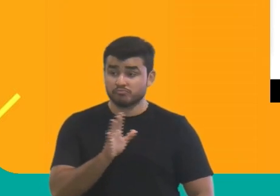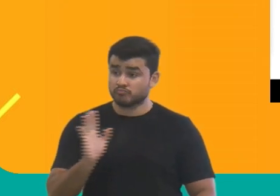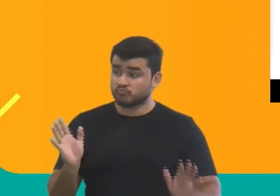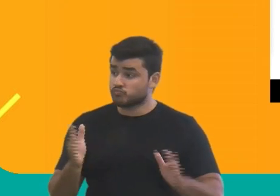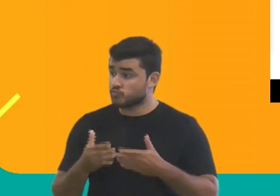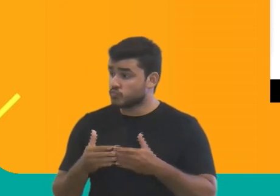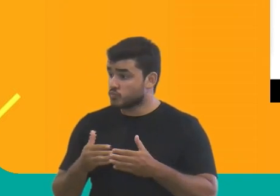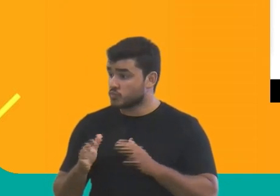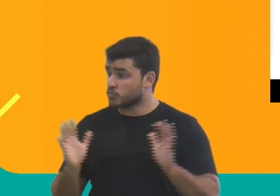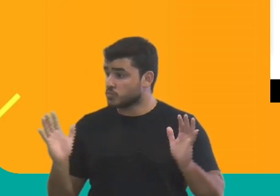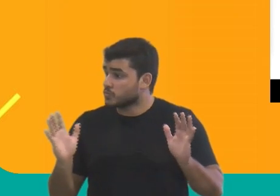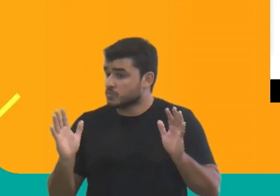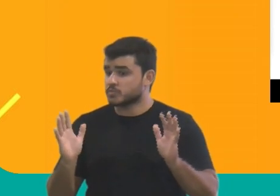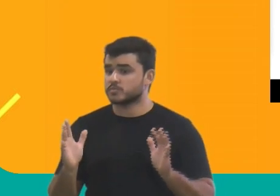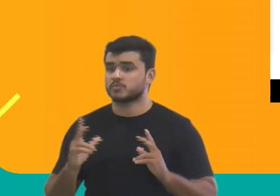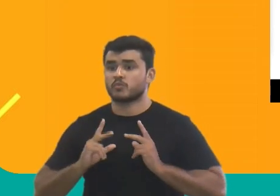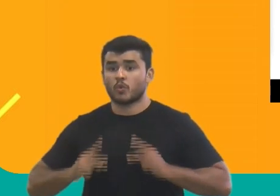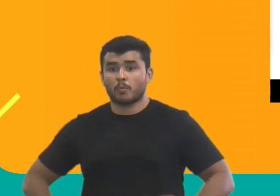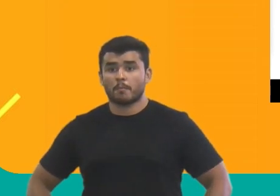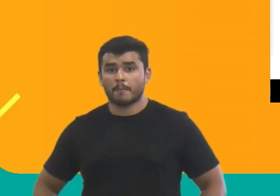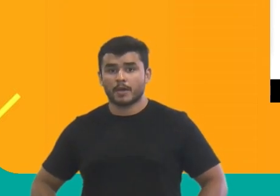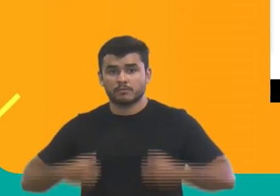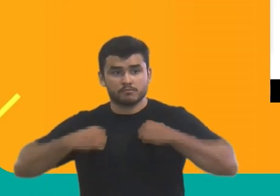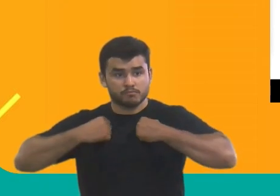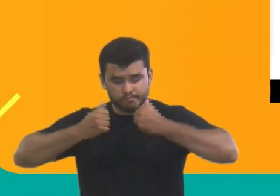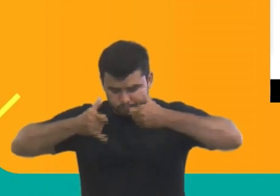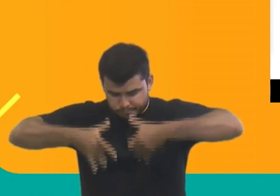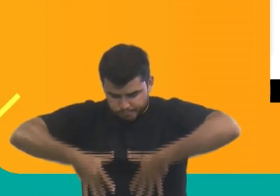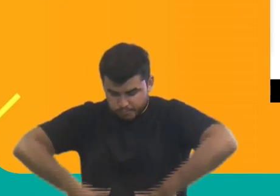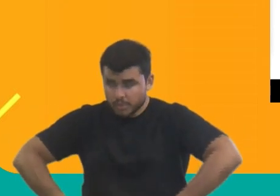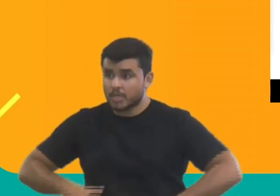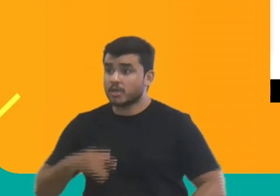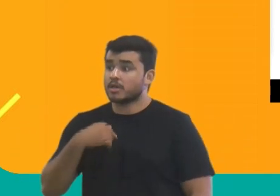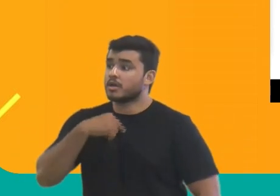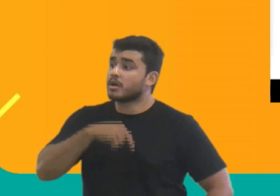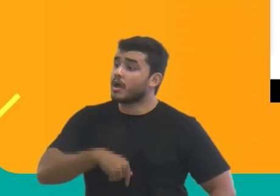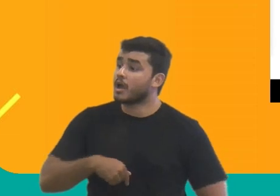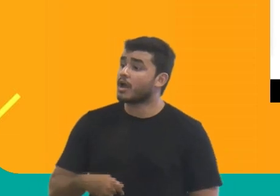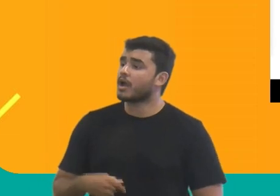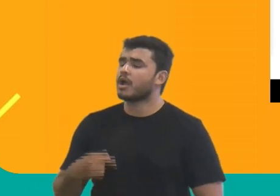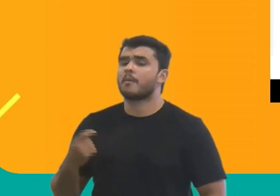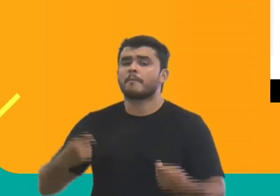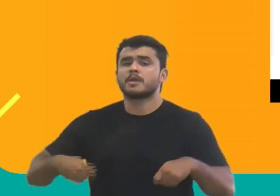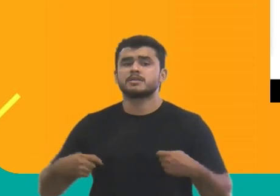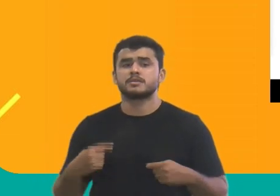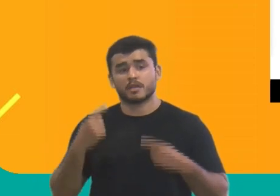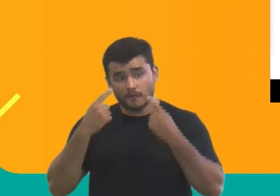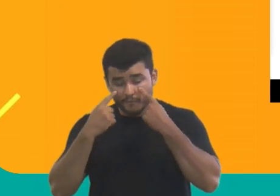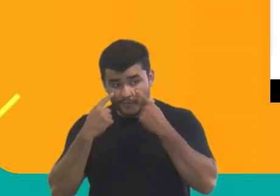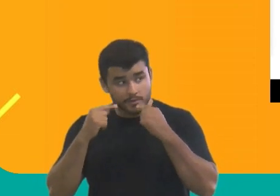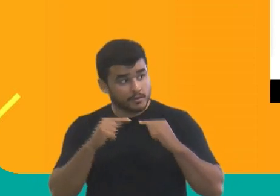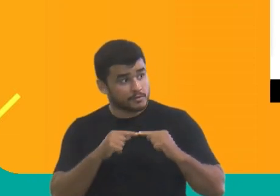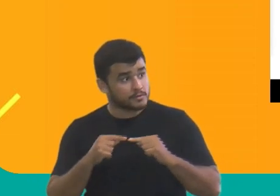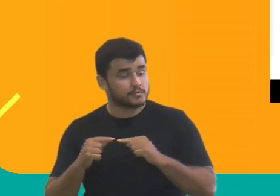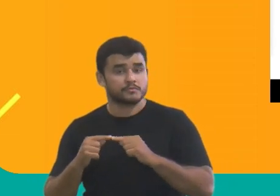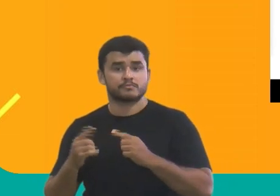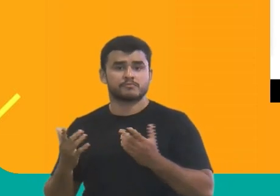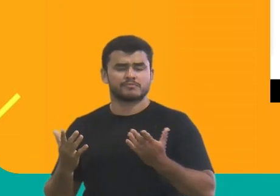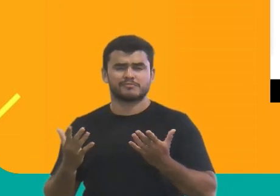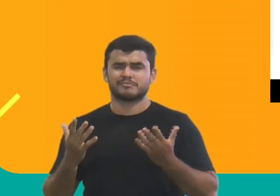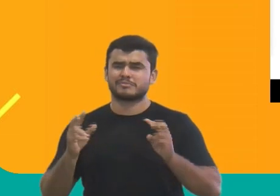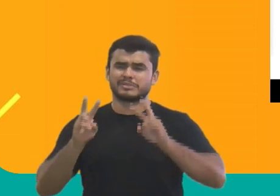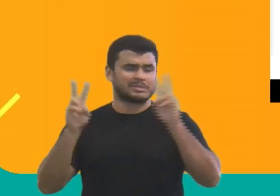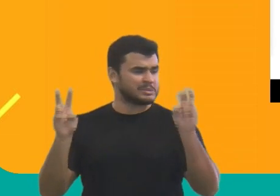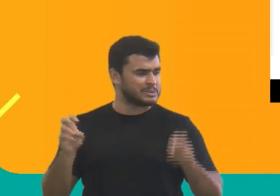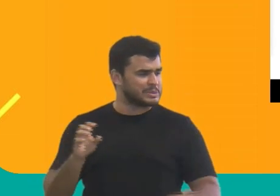coisa, qualquer um dos tecidos do corpo humano, eu preciso olhar para onde? tem muita informação, estrôncio, parece um negócio